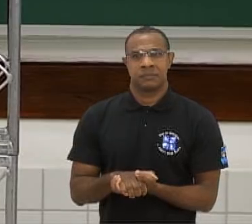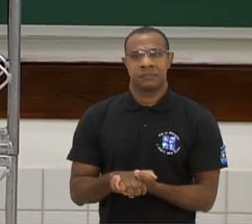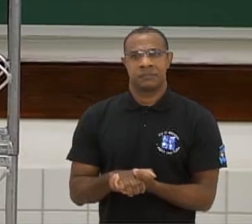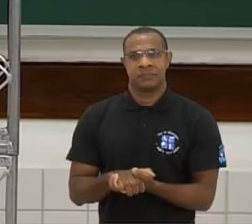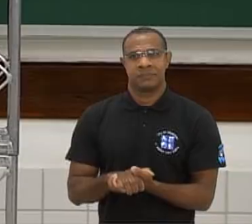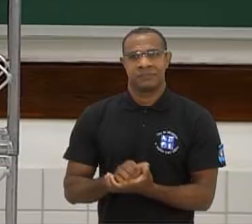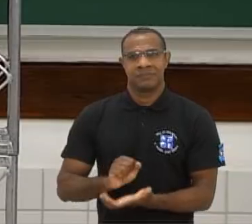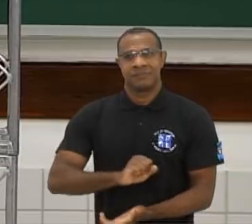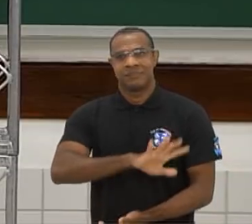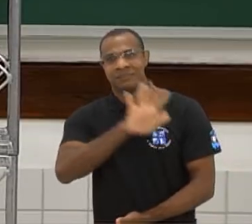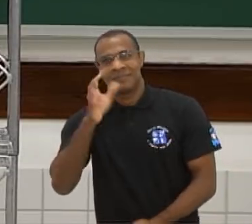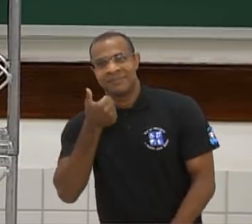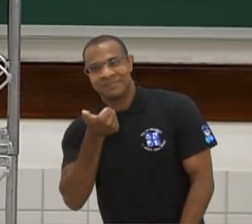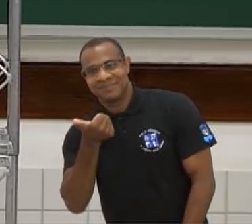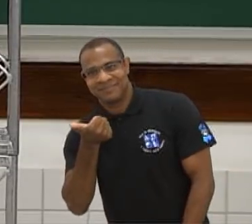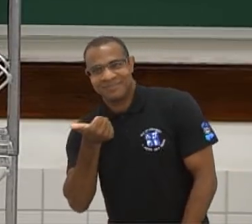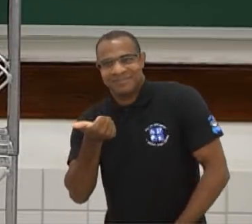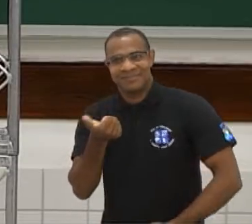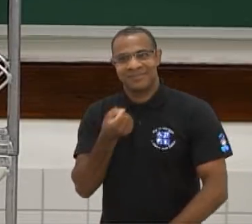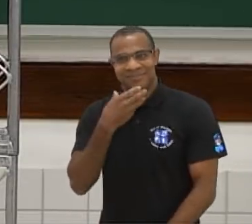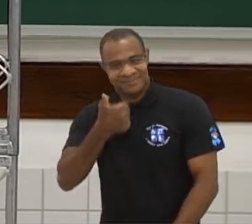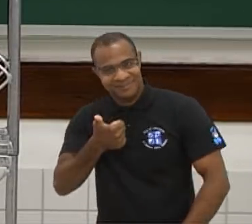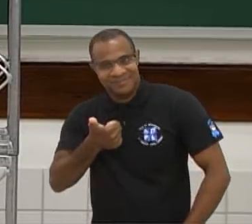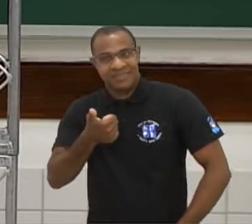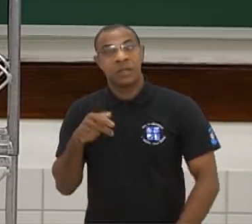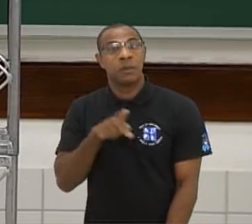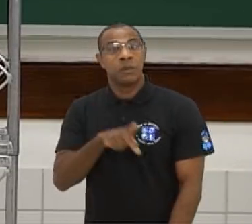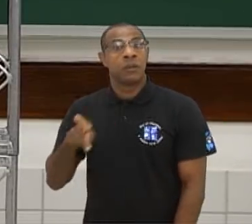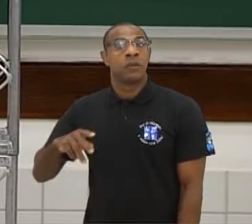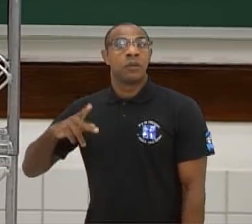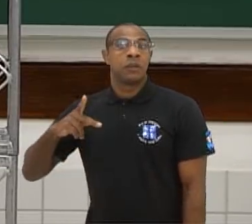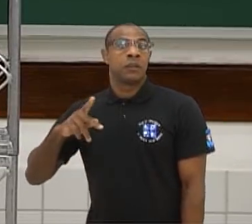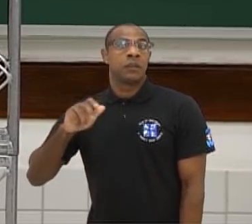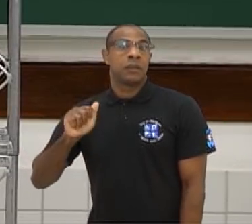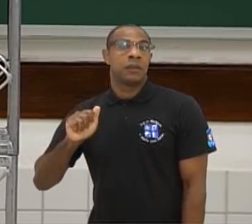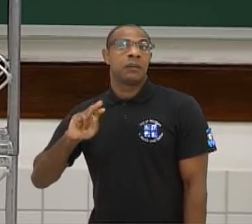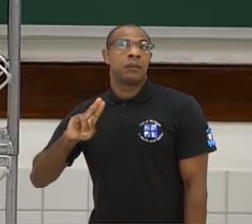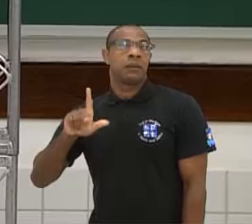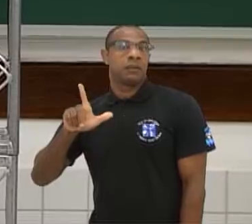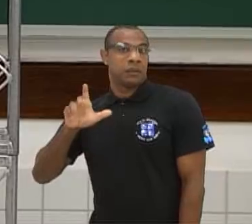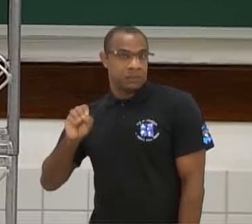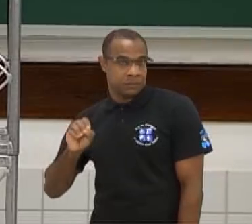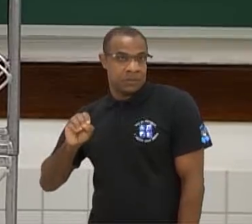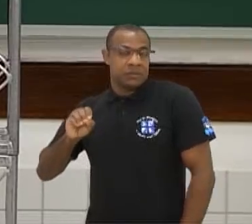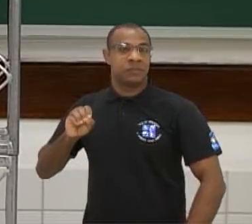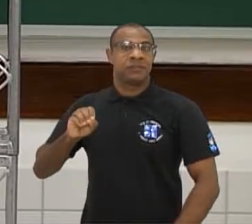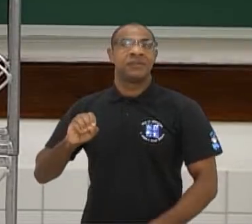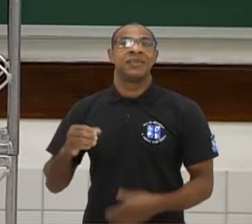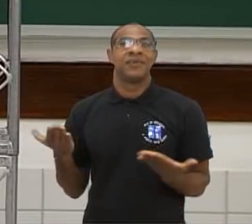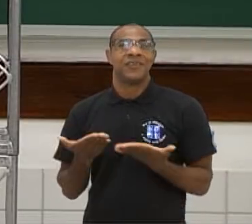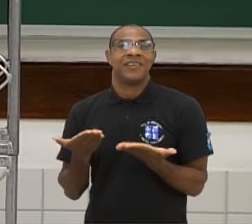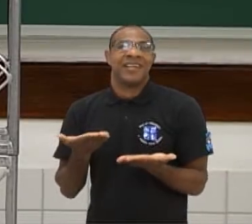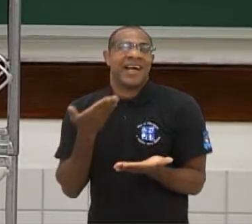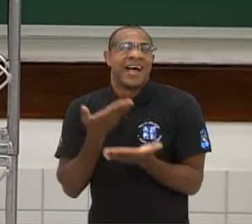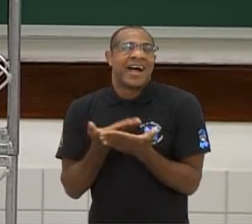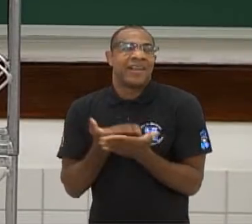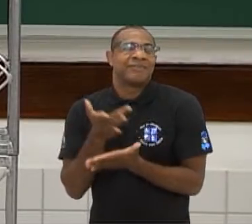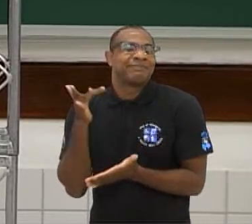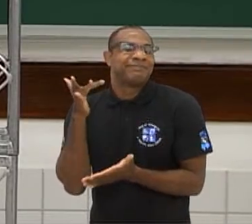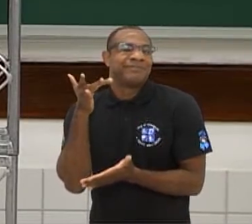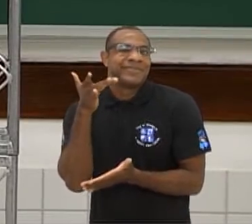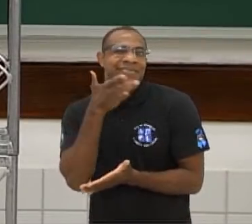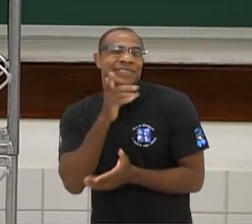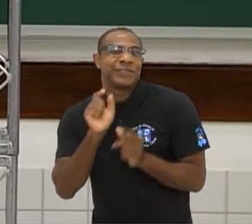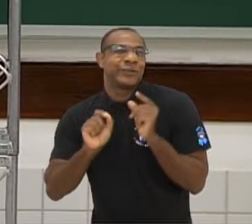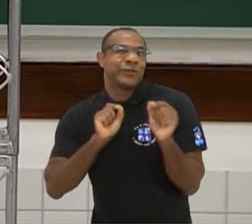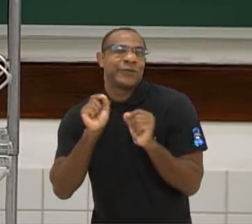Fala galera, tudo bom? Eu sou o professor Paulo e a gente está com essa aula delícia aqui de física para a